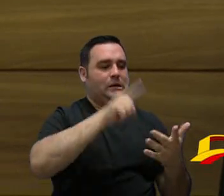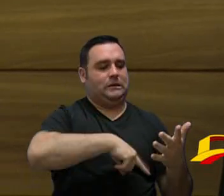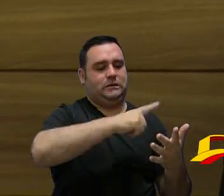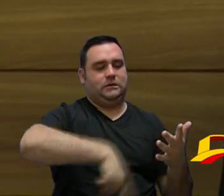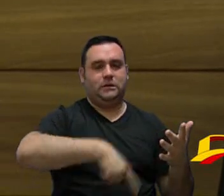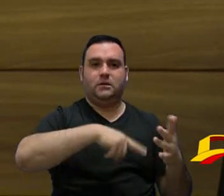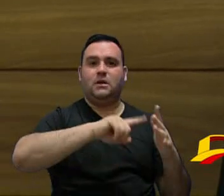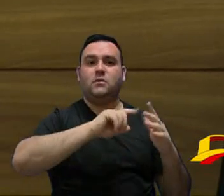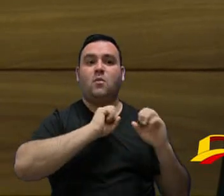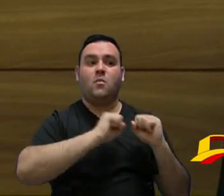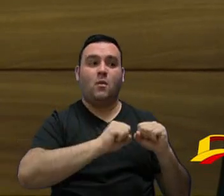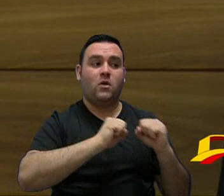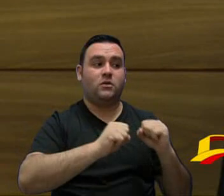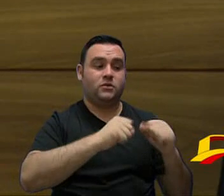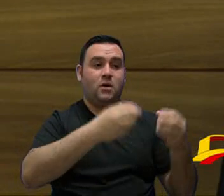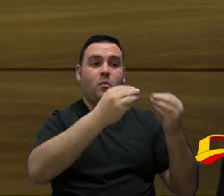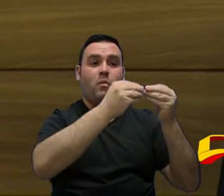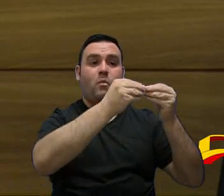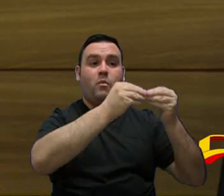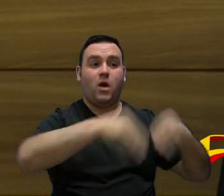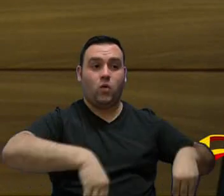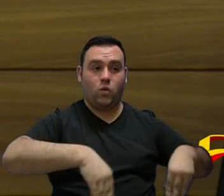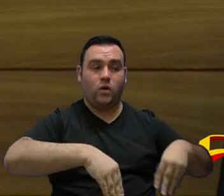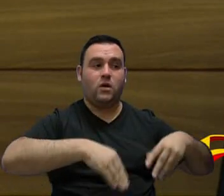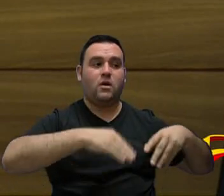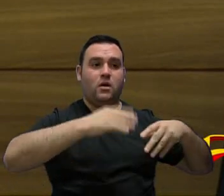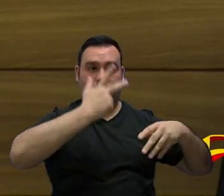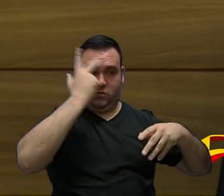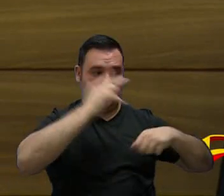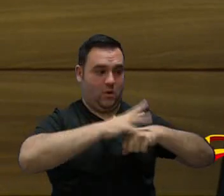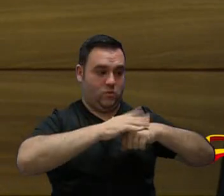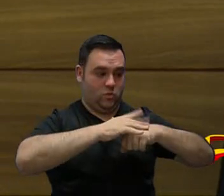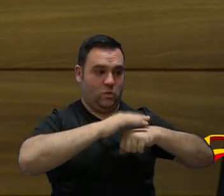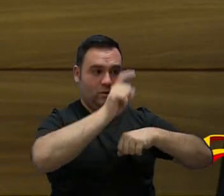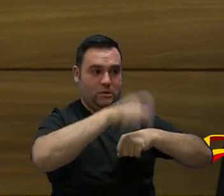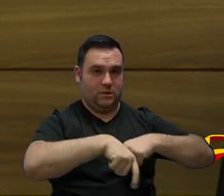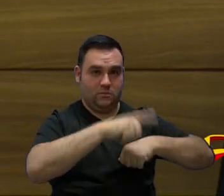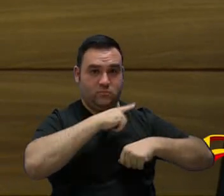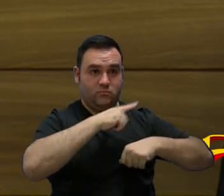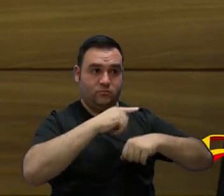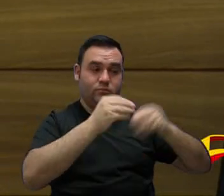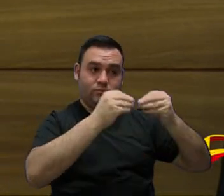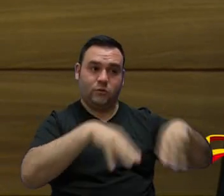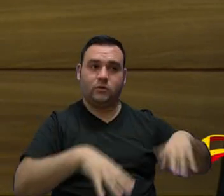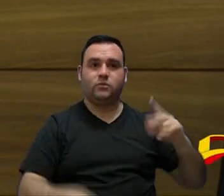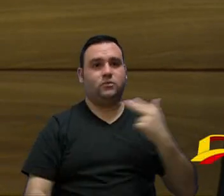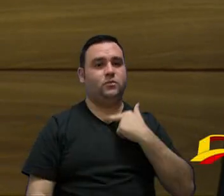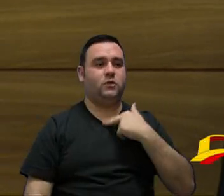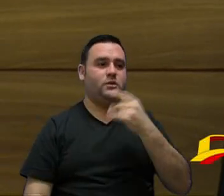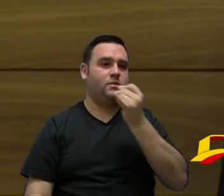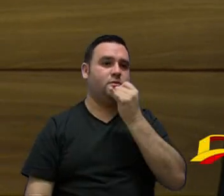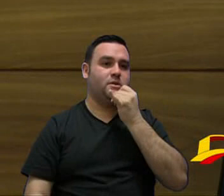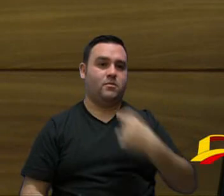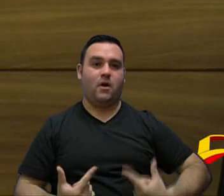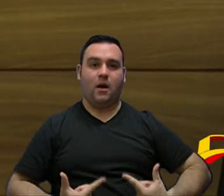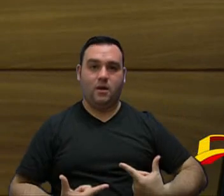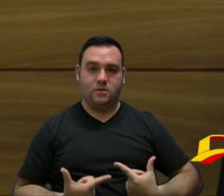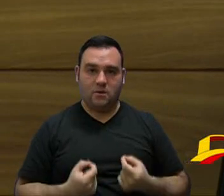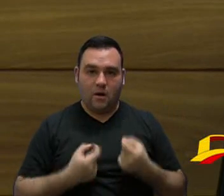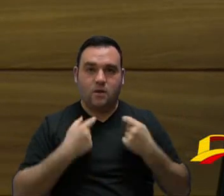cancelado que causasse prejuízo ao paciente então casos oncológicos